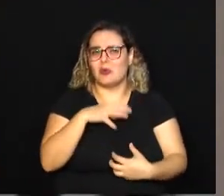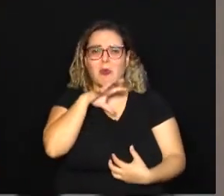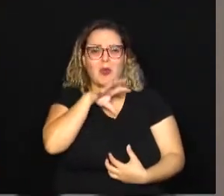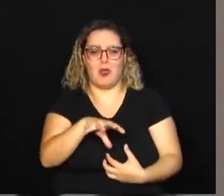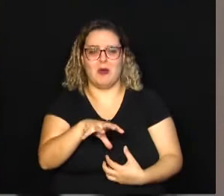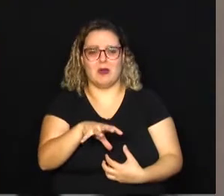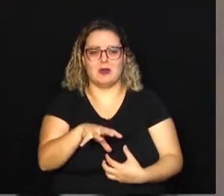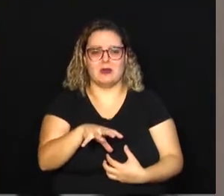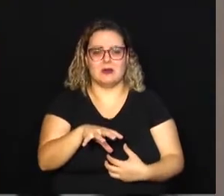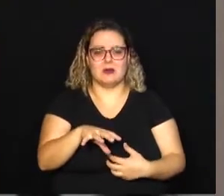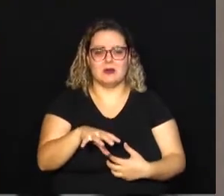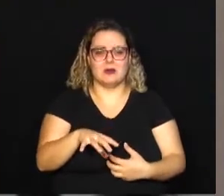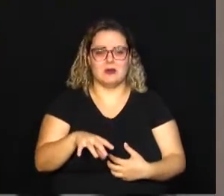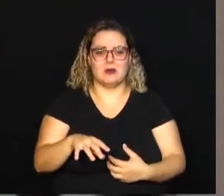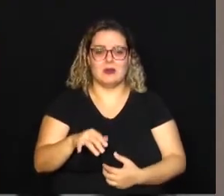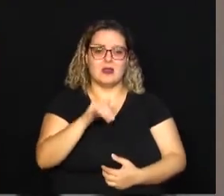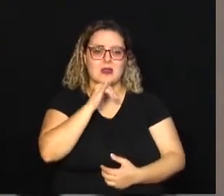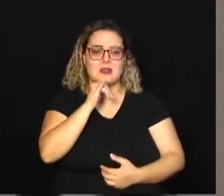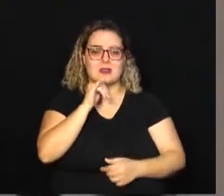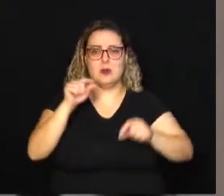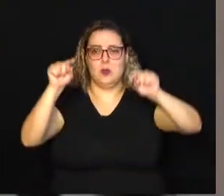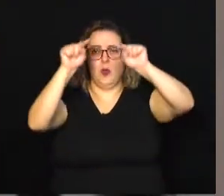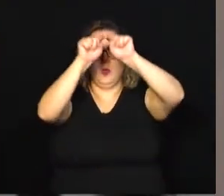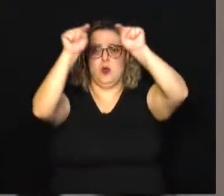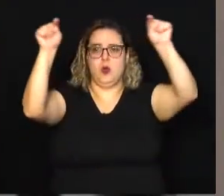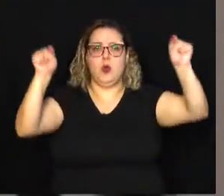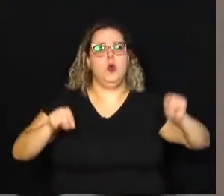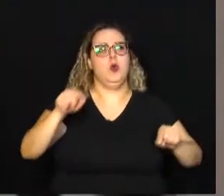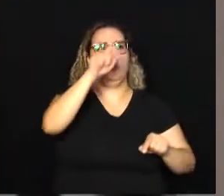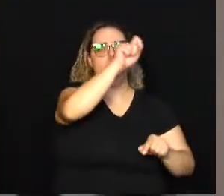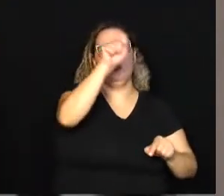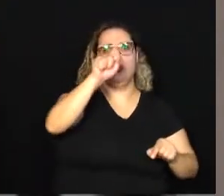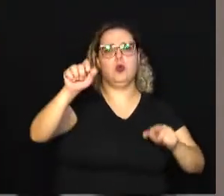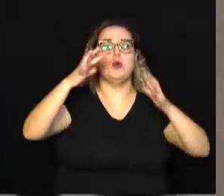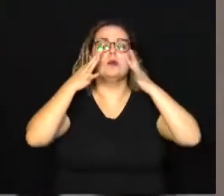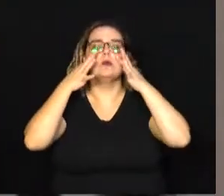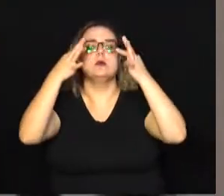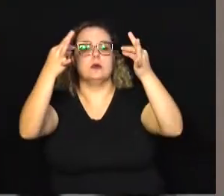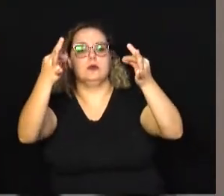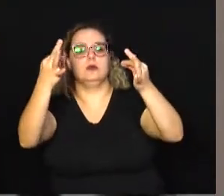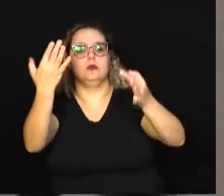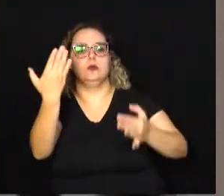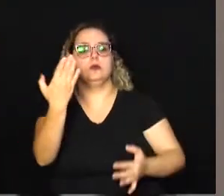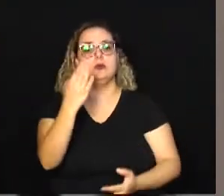lousa o centro, né, das atenções dos colegas.